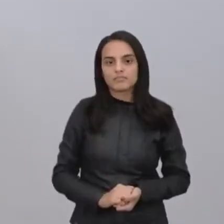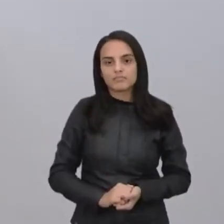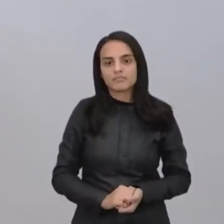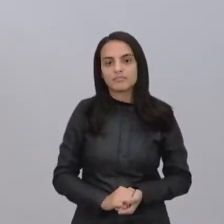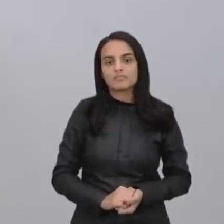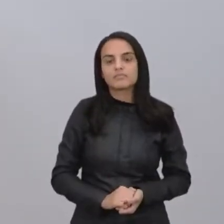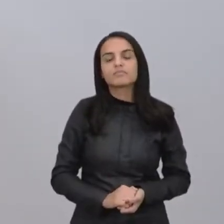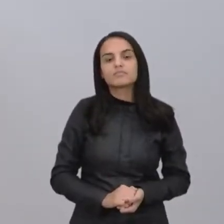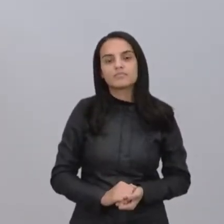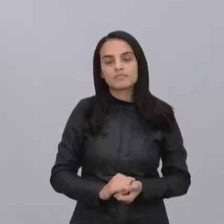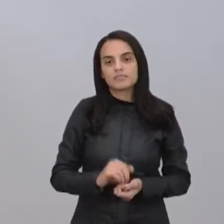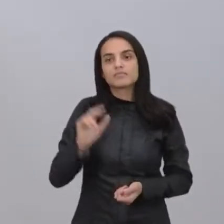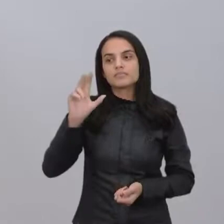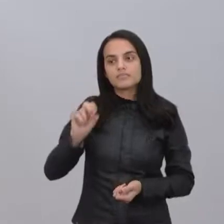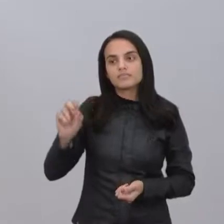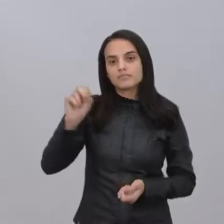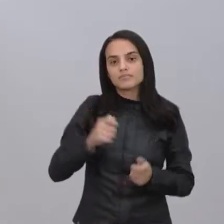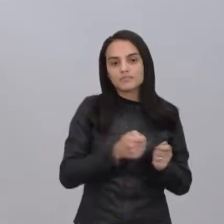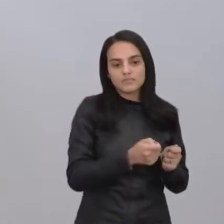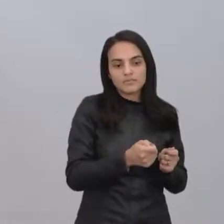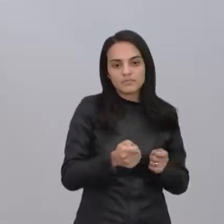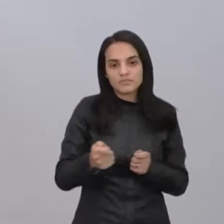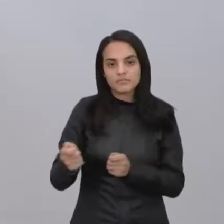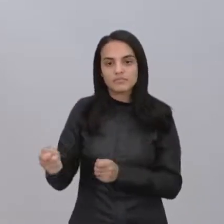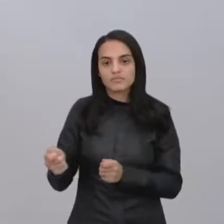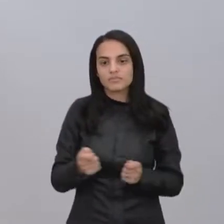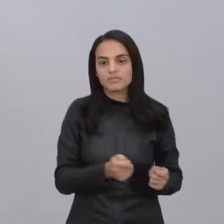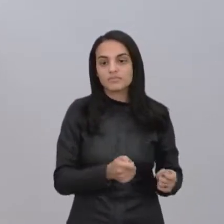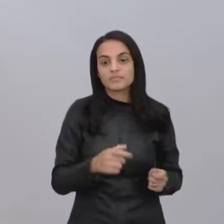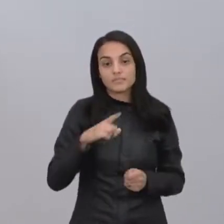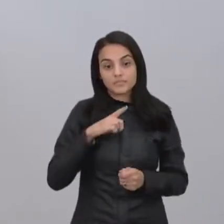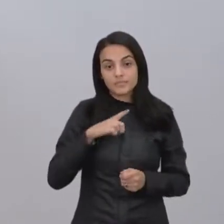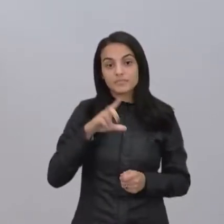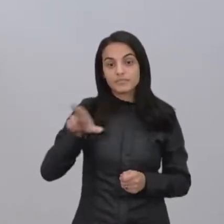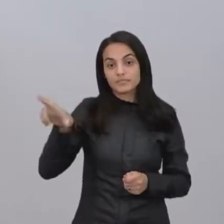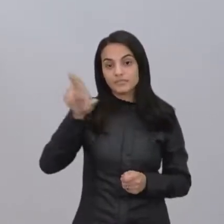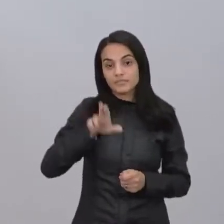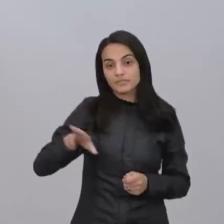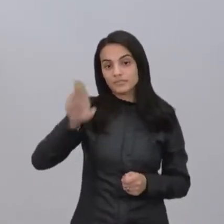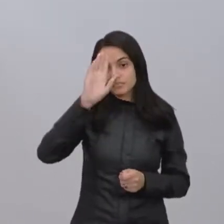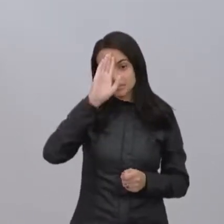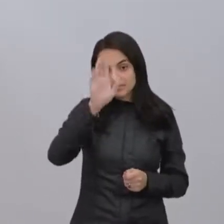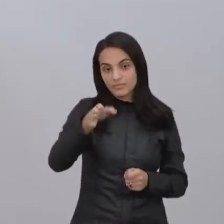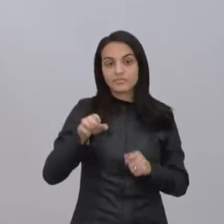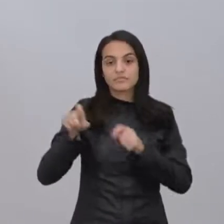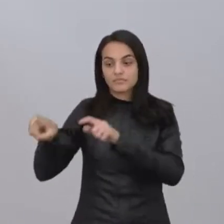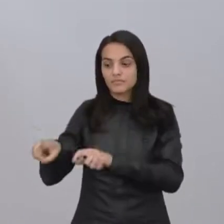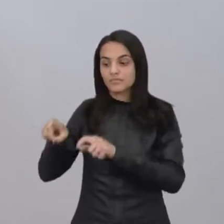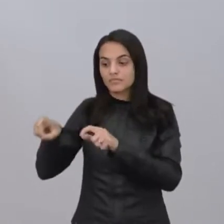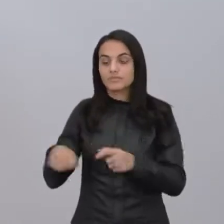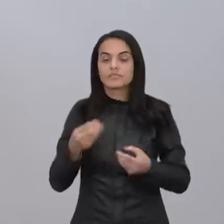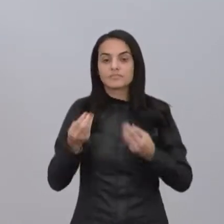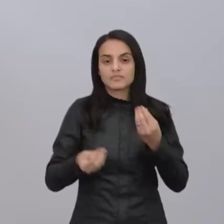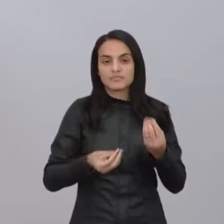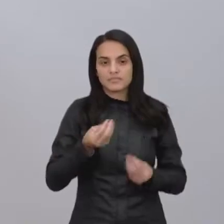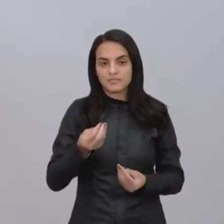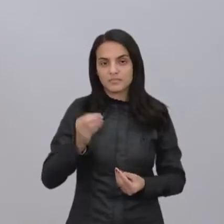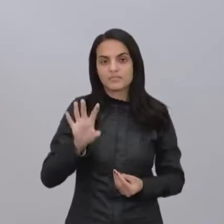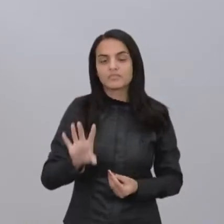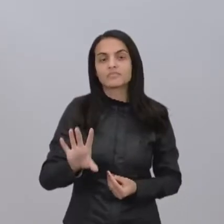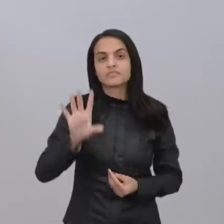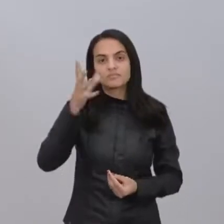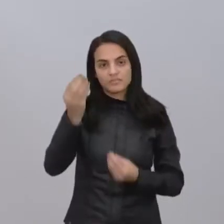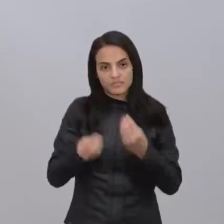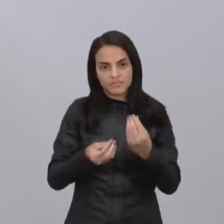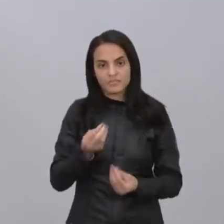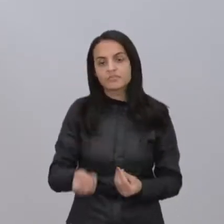aos agrotóxicos, né? Apesar de eu ter o uso principalmente nas lavouras, como que acontece então essa exposição?